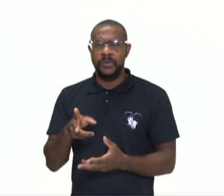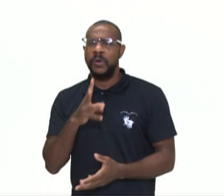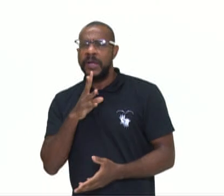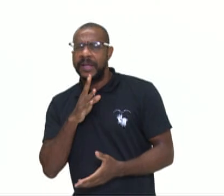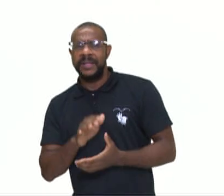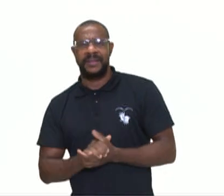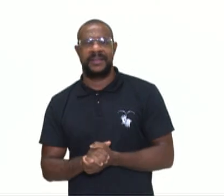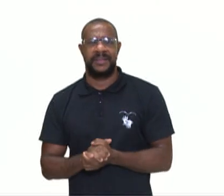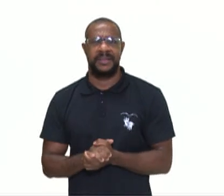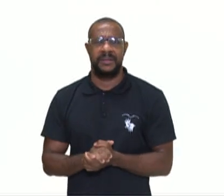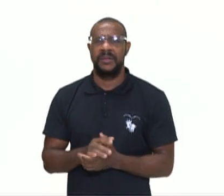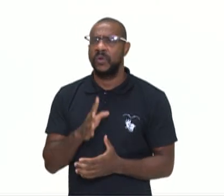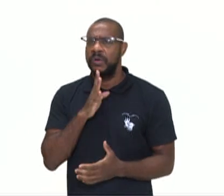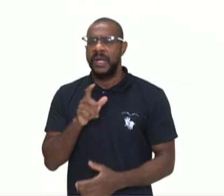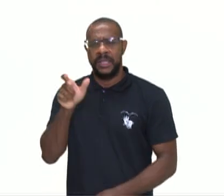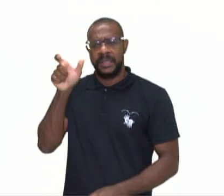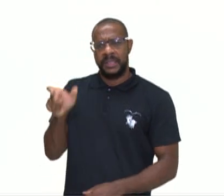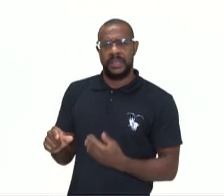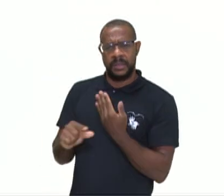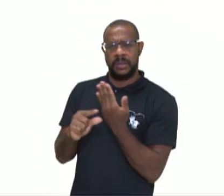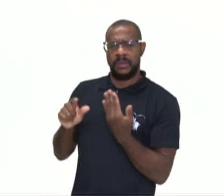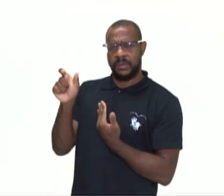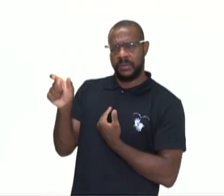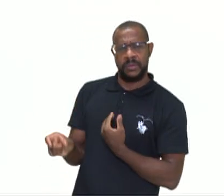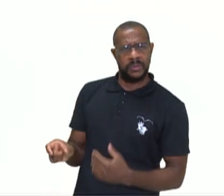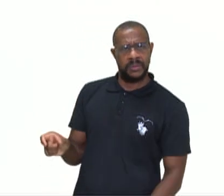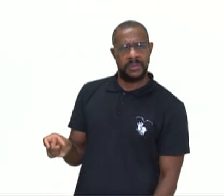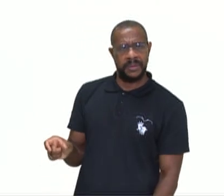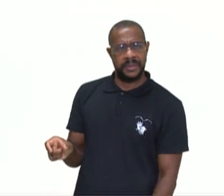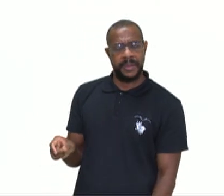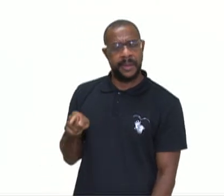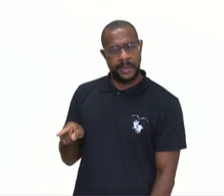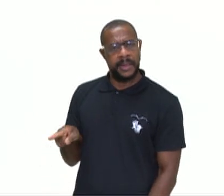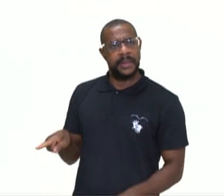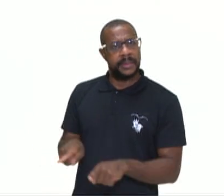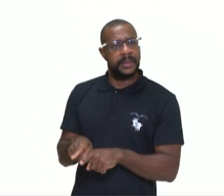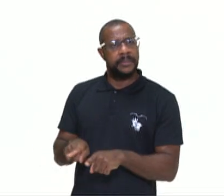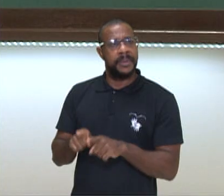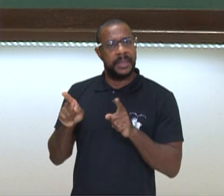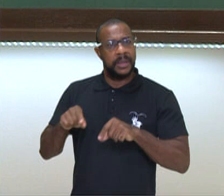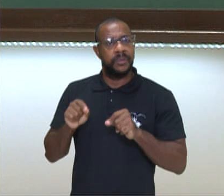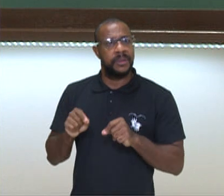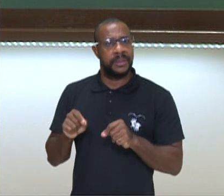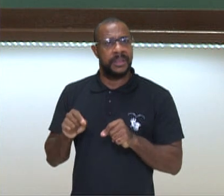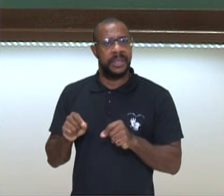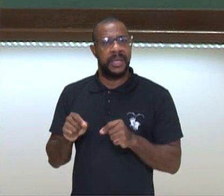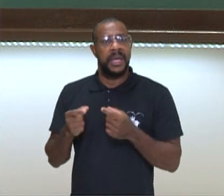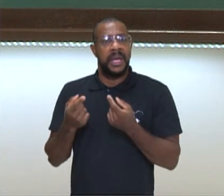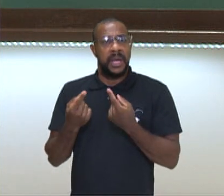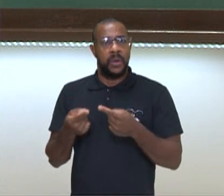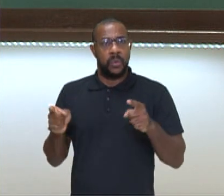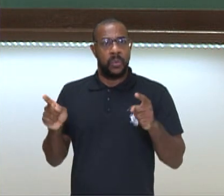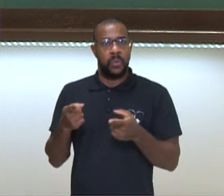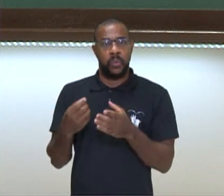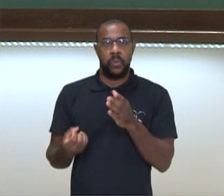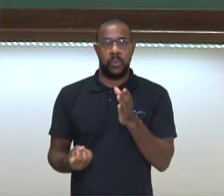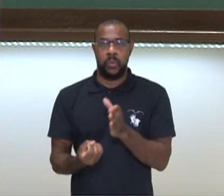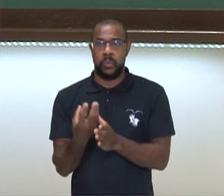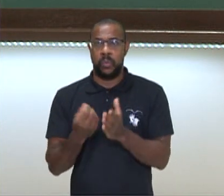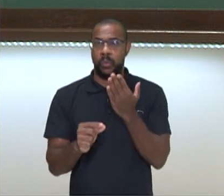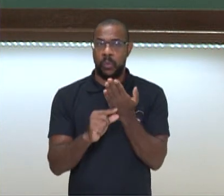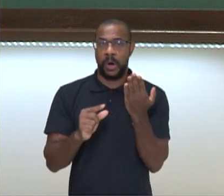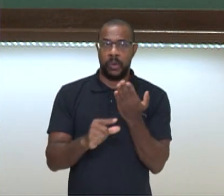Conhece Olavo Bilac? Ele também é autor do famoso Hino à Bandeira. Foi um